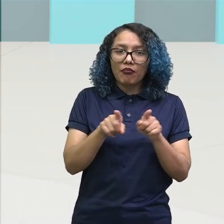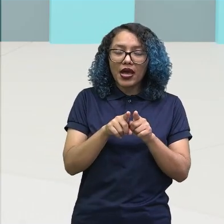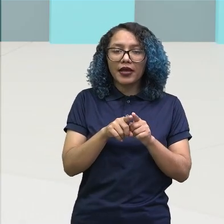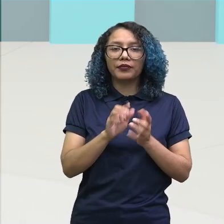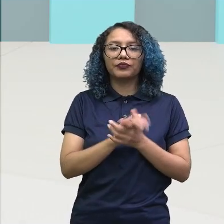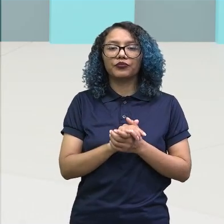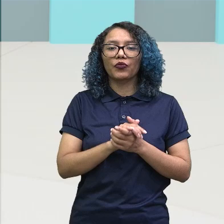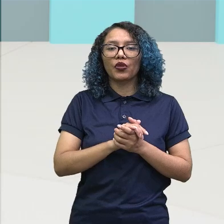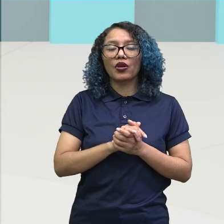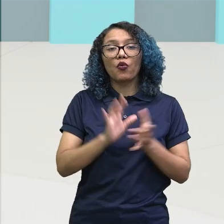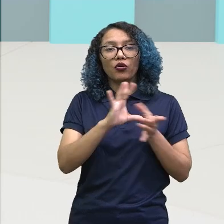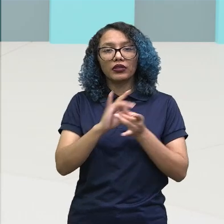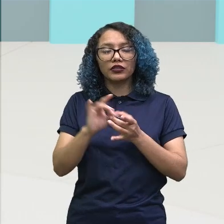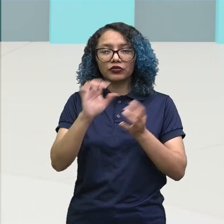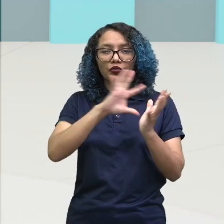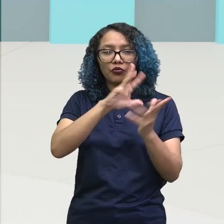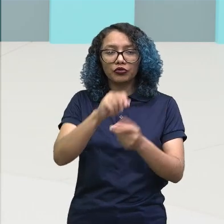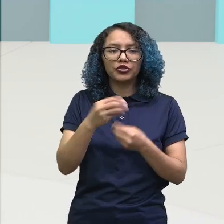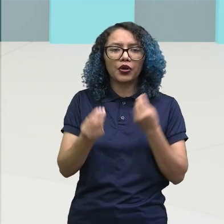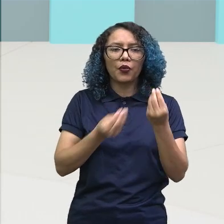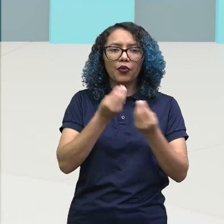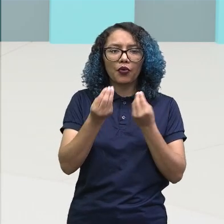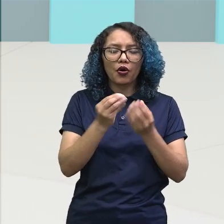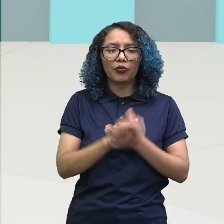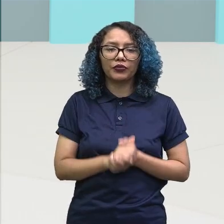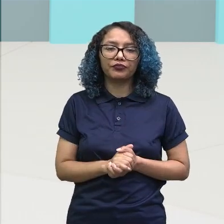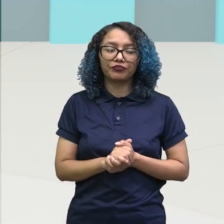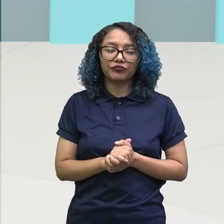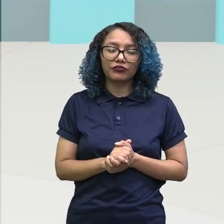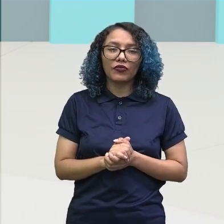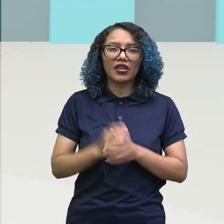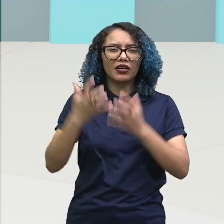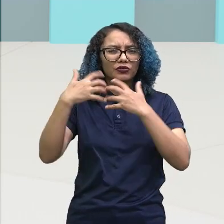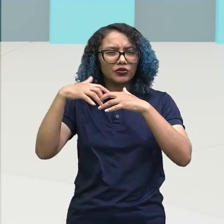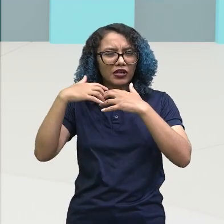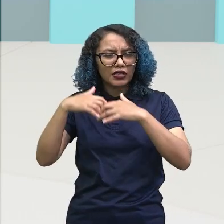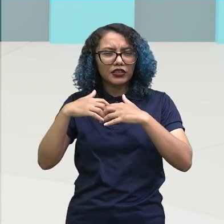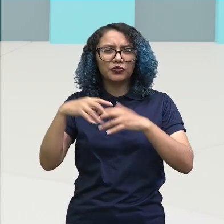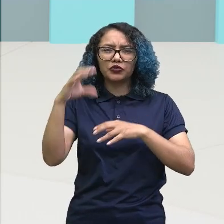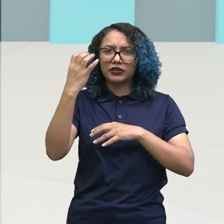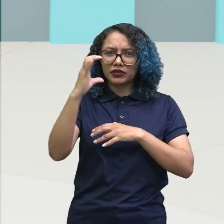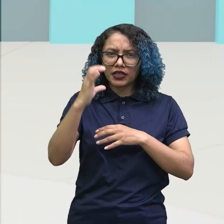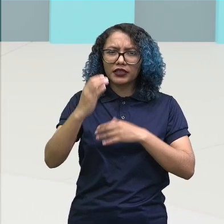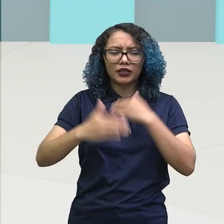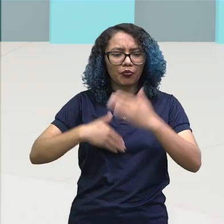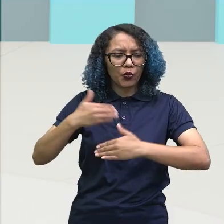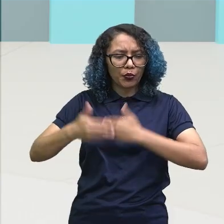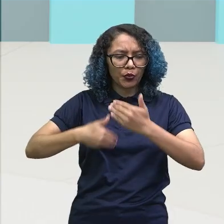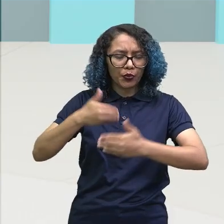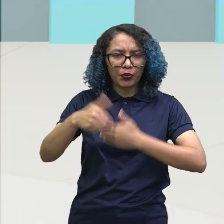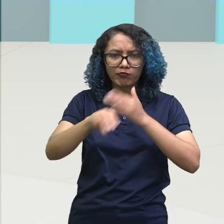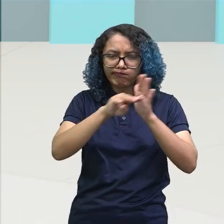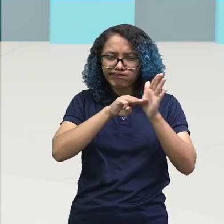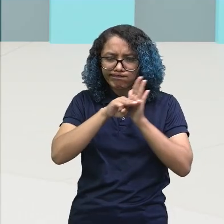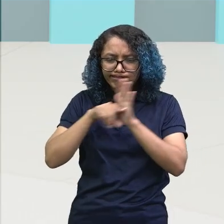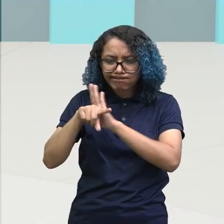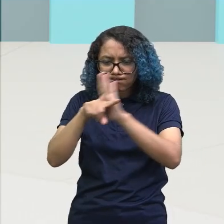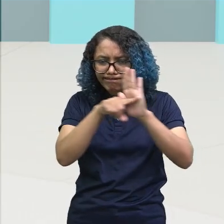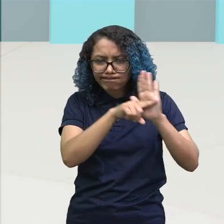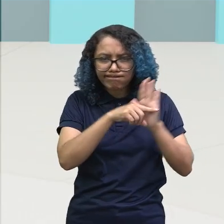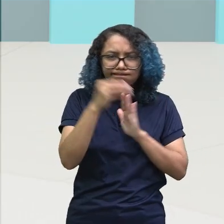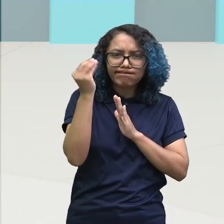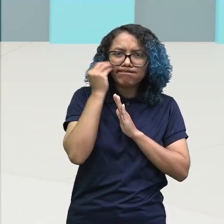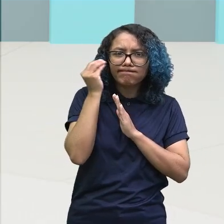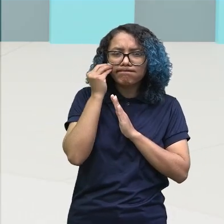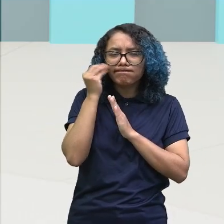do racionalismo e sentimentalismo. As ciências vão surgir, vão começar a surgir ali os métodos experimentais,